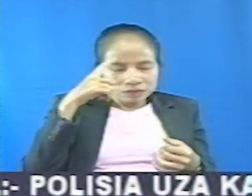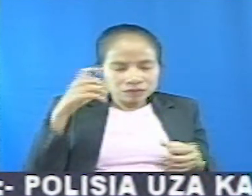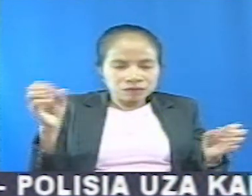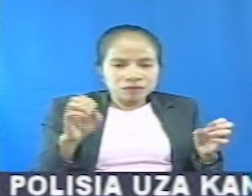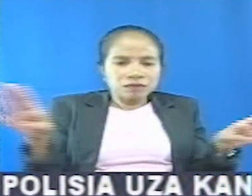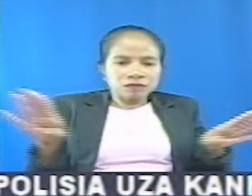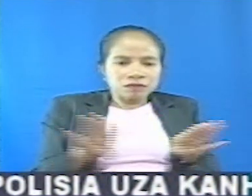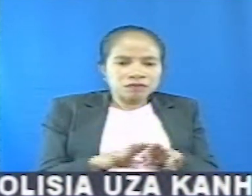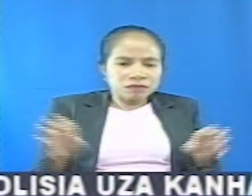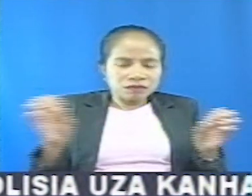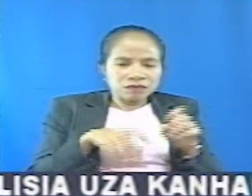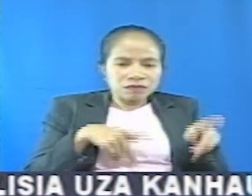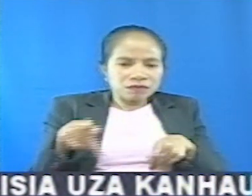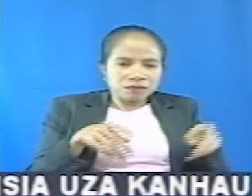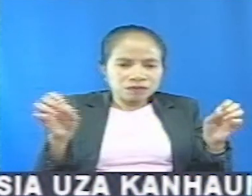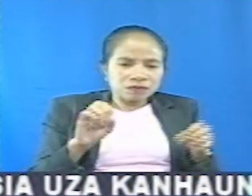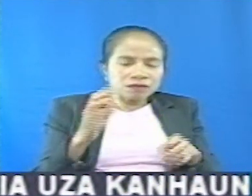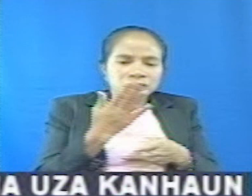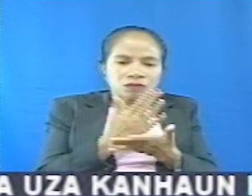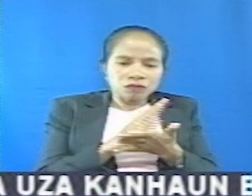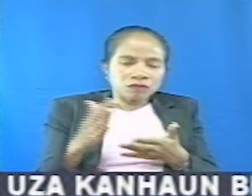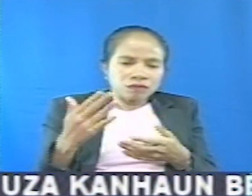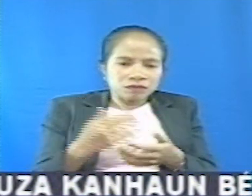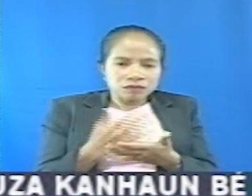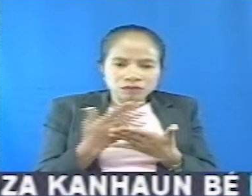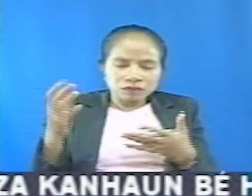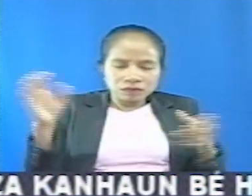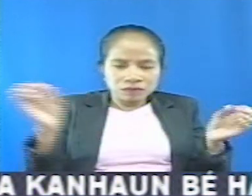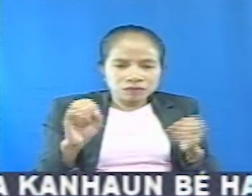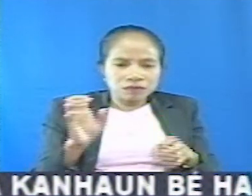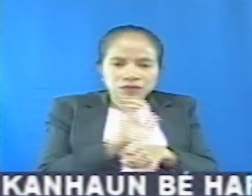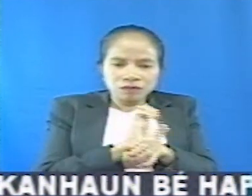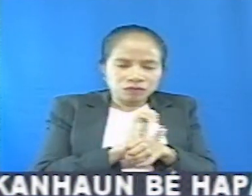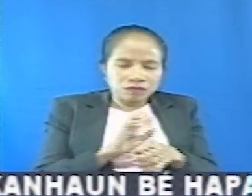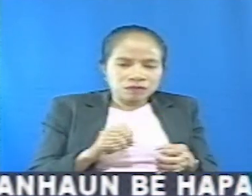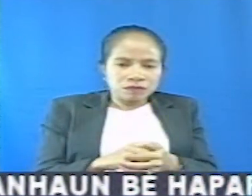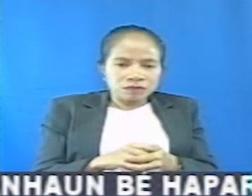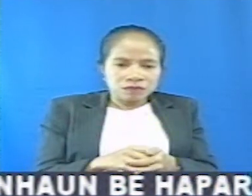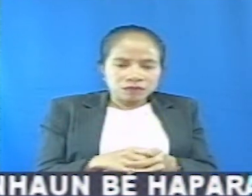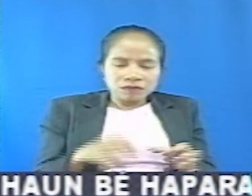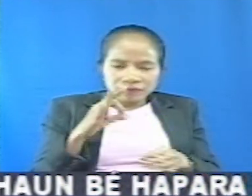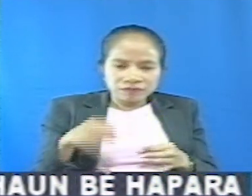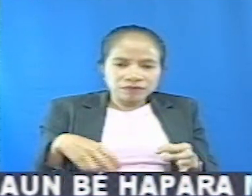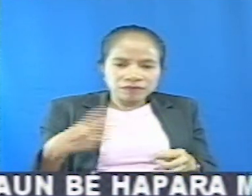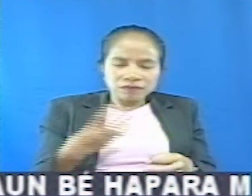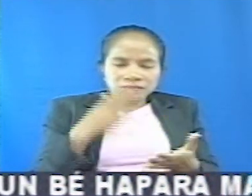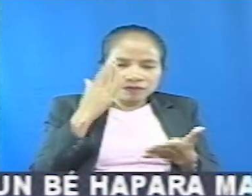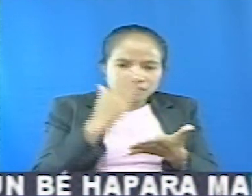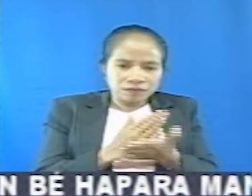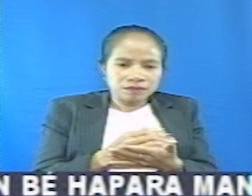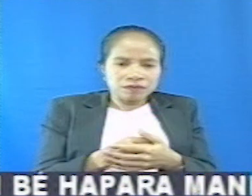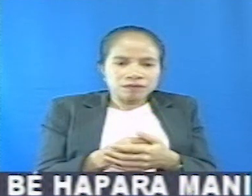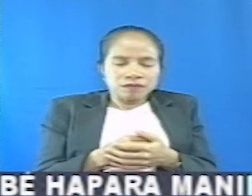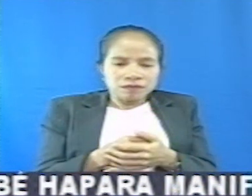laiha be beneficiaro nilai plus ekonomi bait nerain laiha ida tirlos ita hapara lai ita cerca te lai dia 2 abril